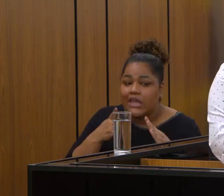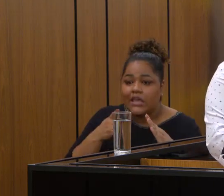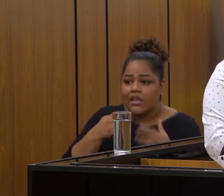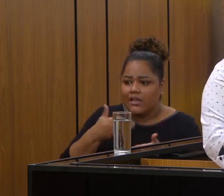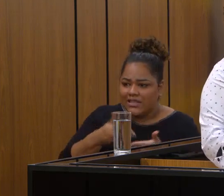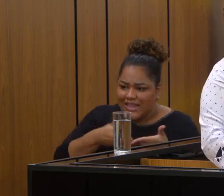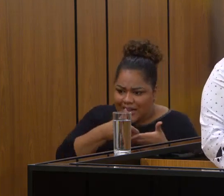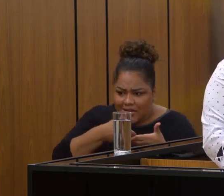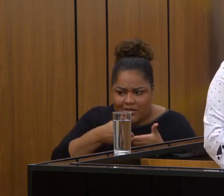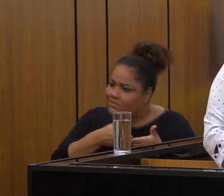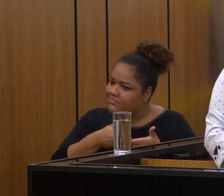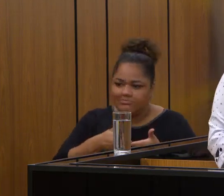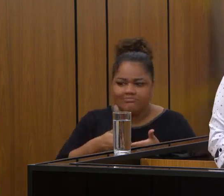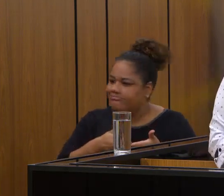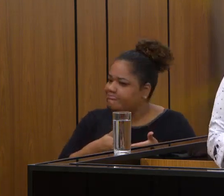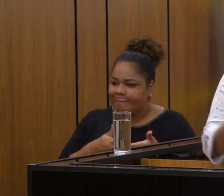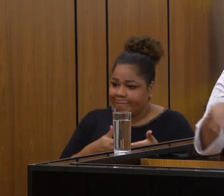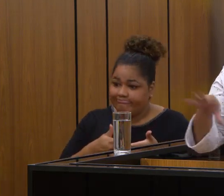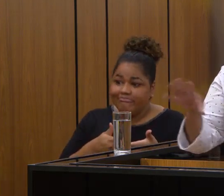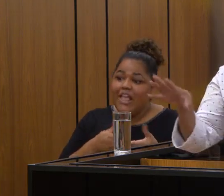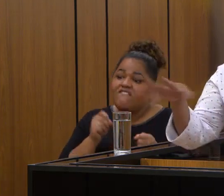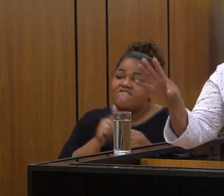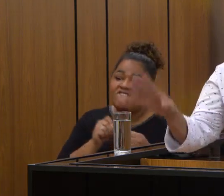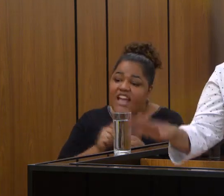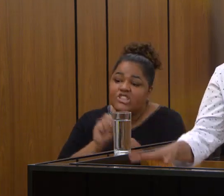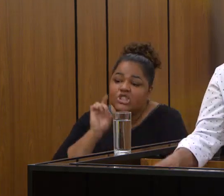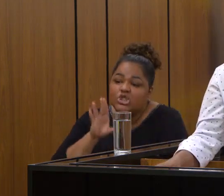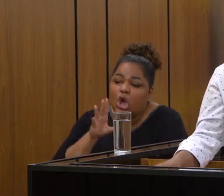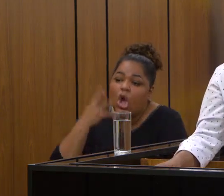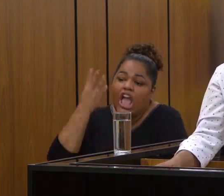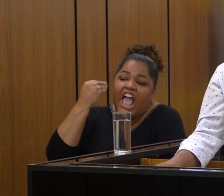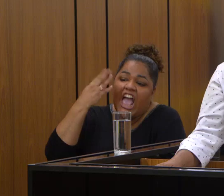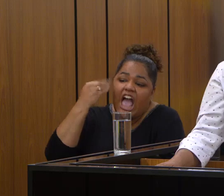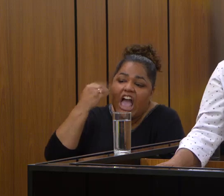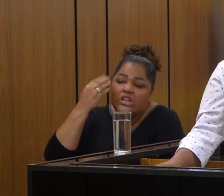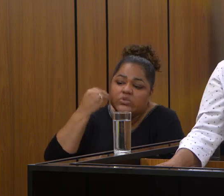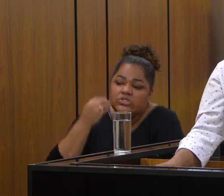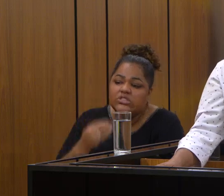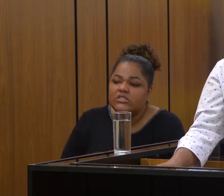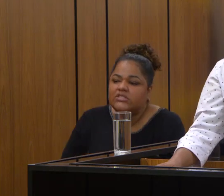tratamento eles faziam raio x qualquer